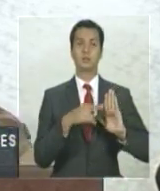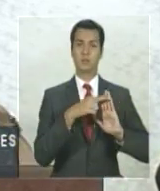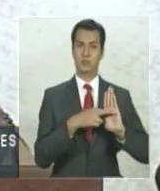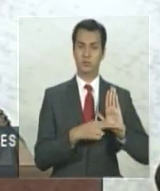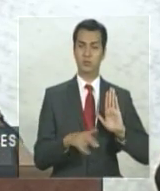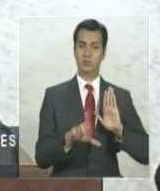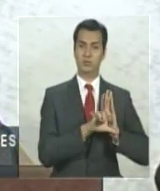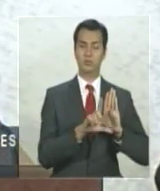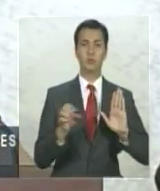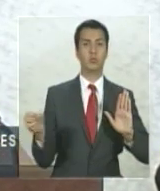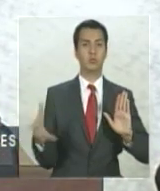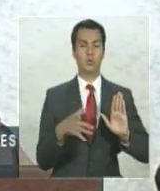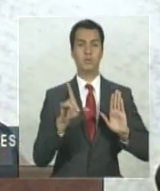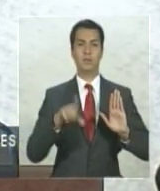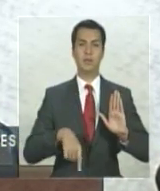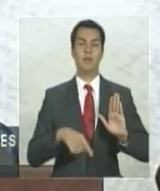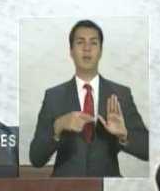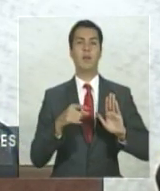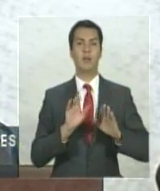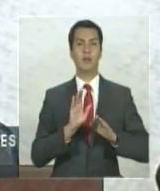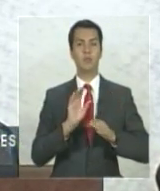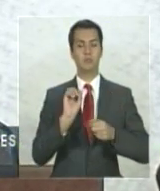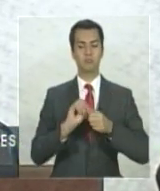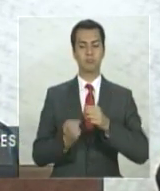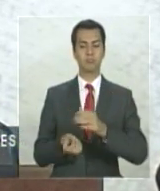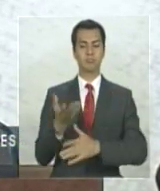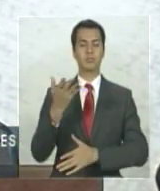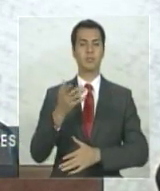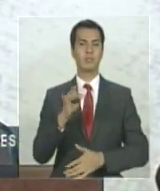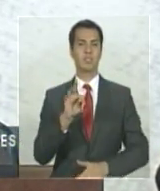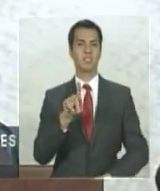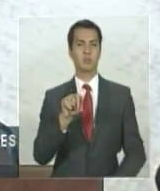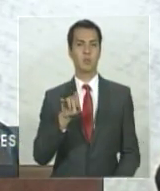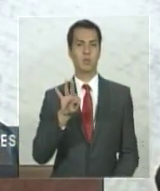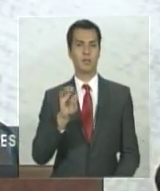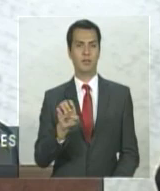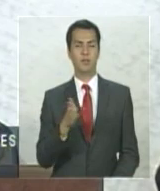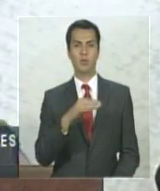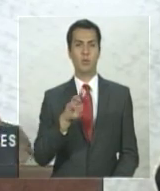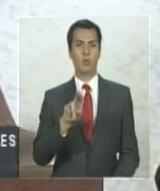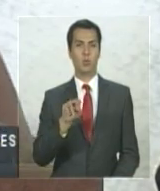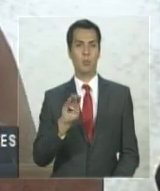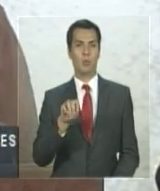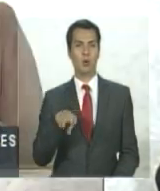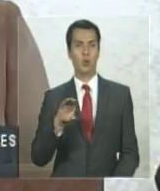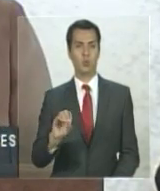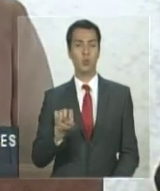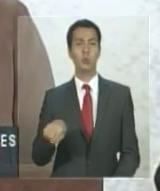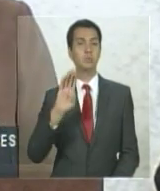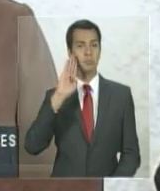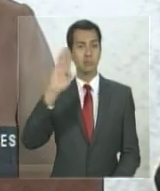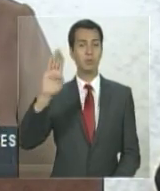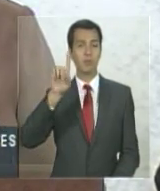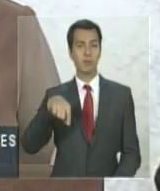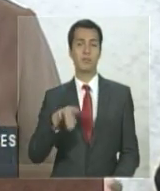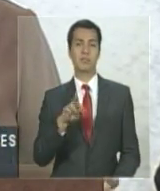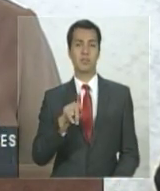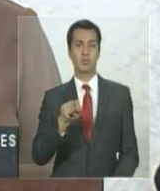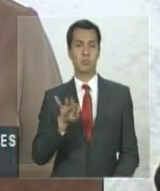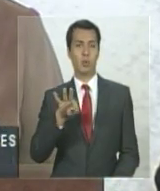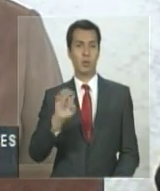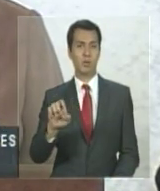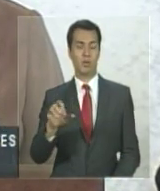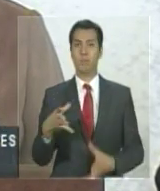marco regulatório do transporte urbano, a priorização do transporte de massa, ela é muito importante.